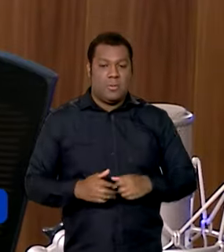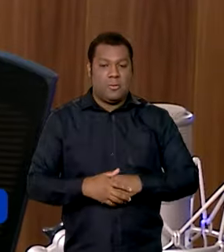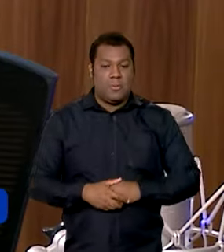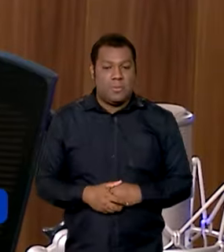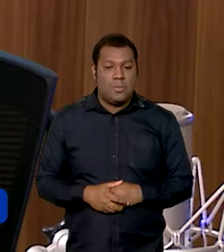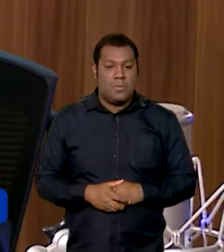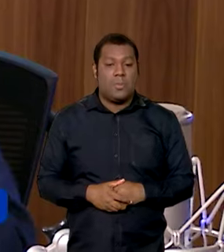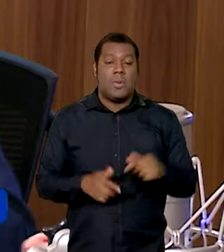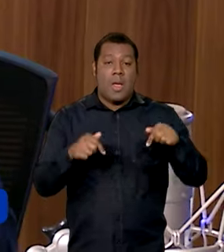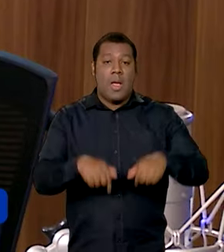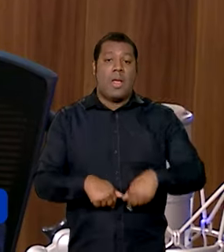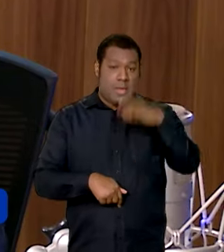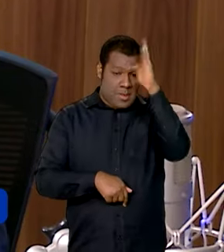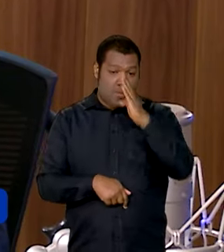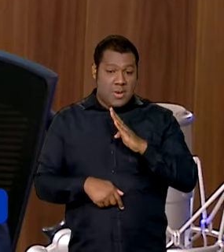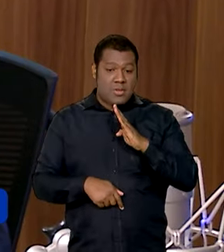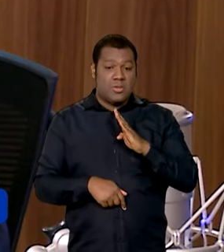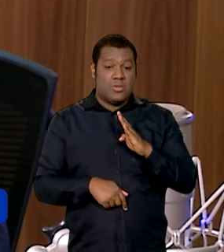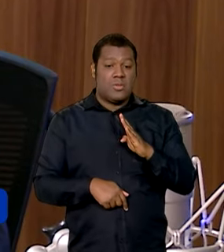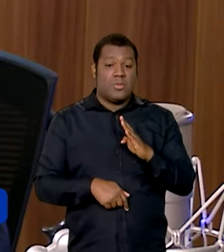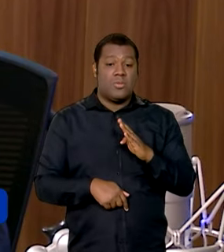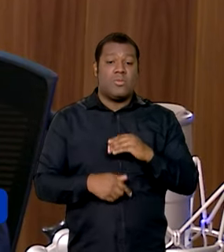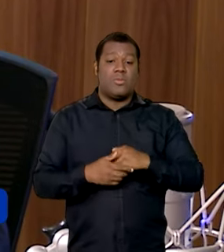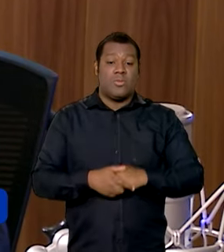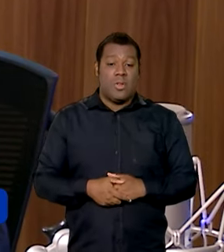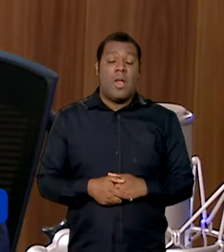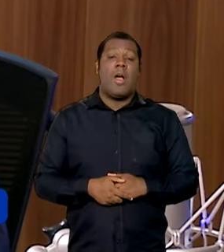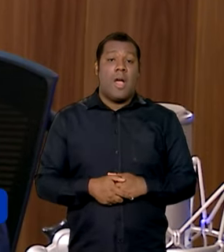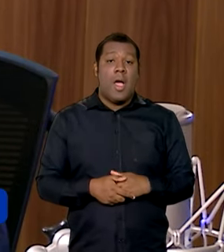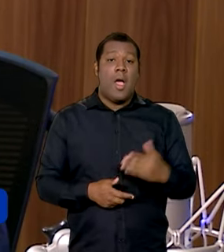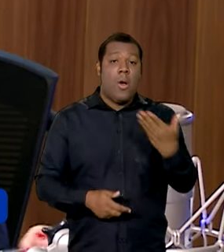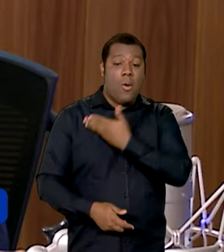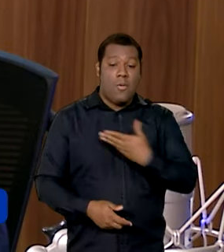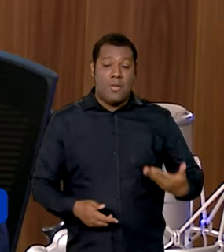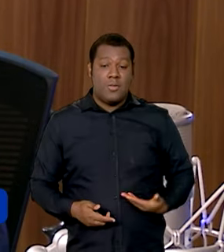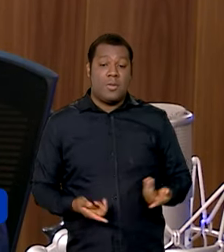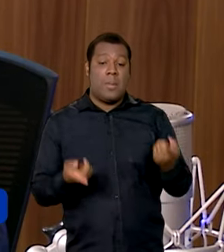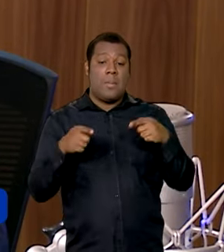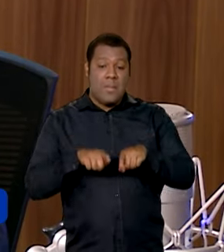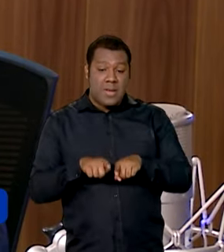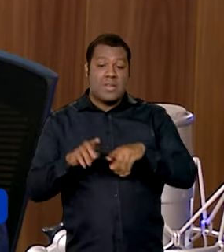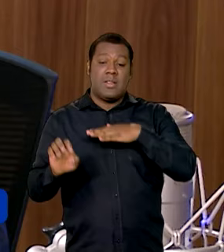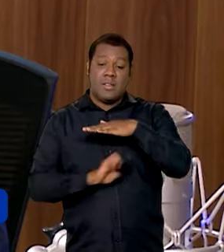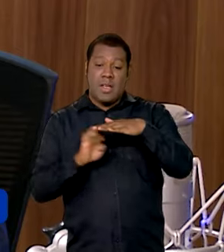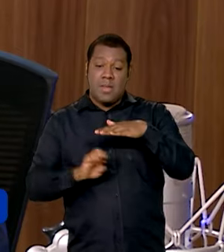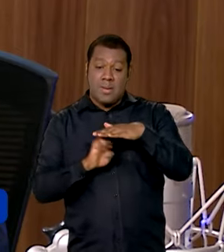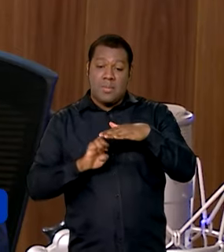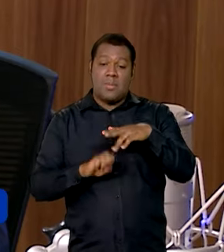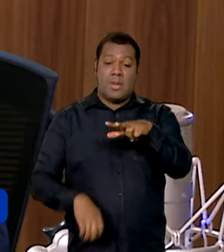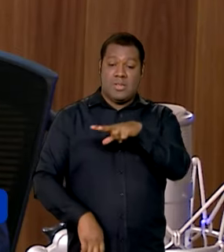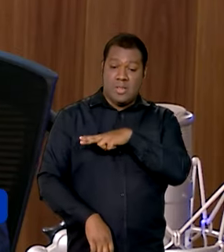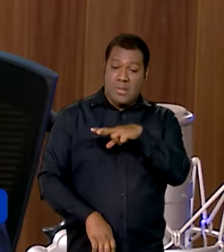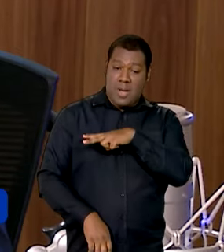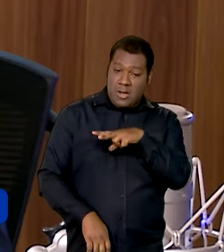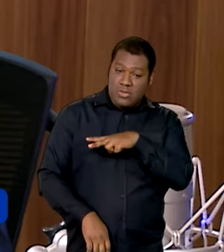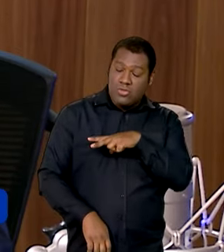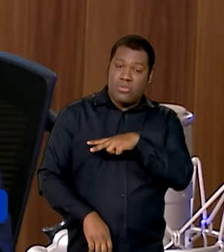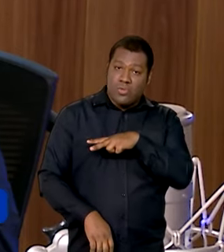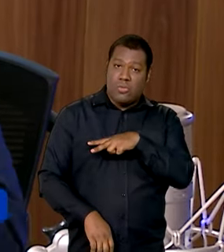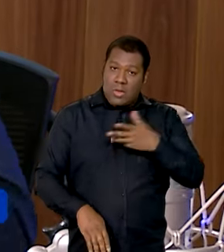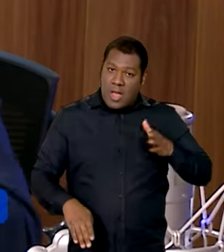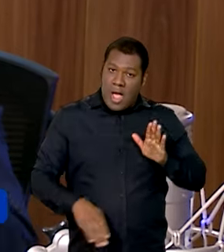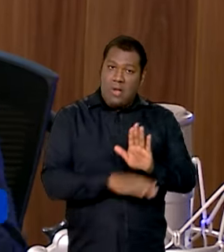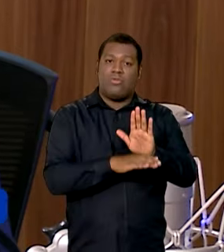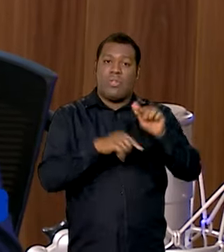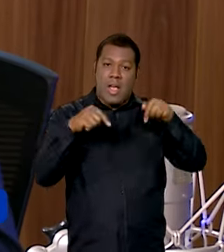ambiente no Brasil para os investimentos privados nessa área de eh energia renovável então isso não é para o Nordeste